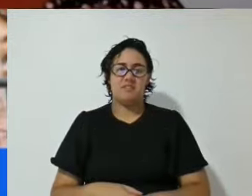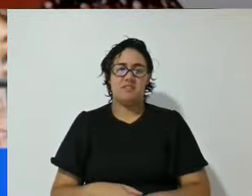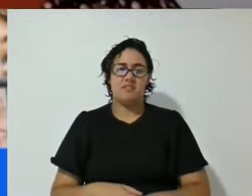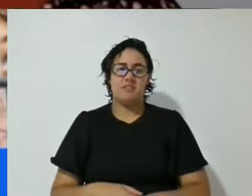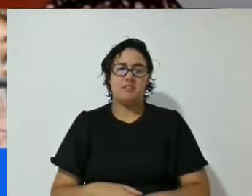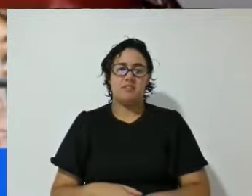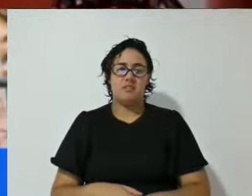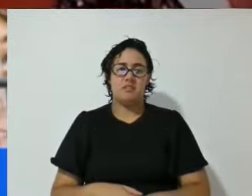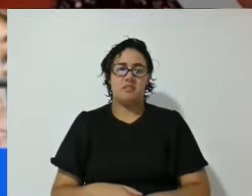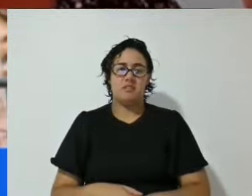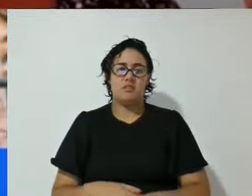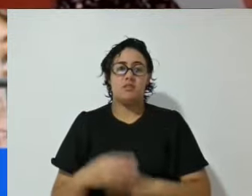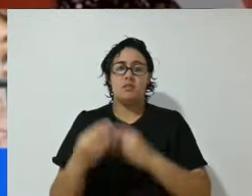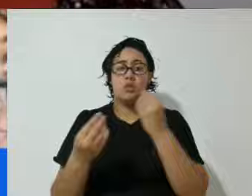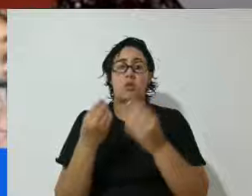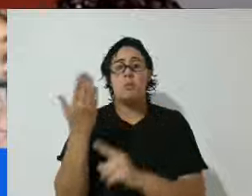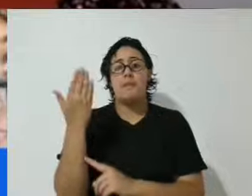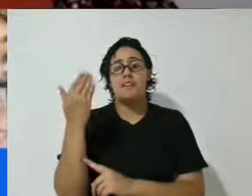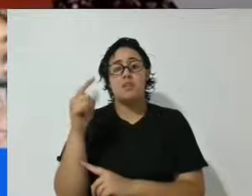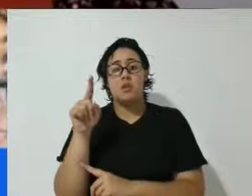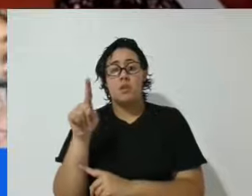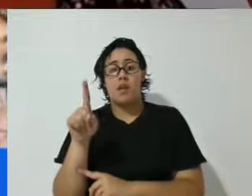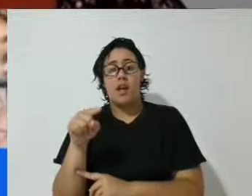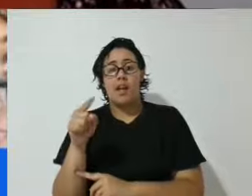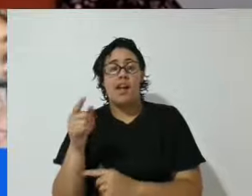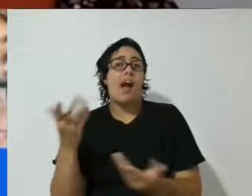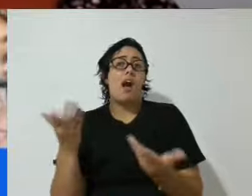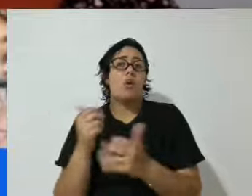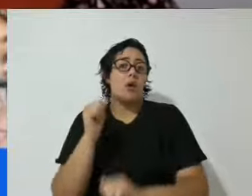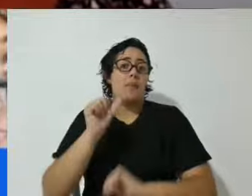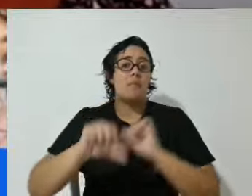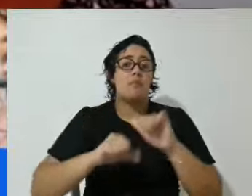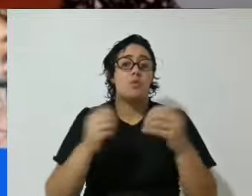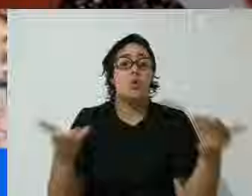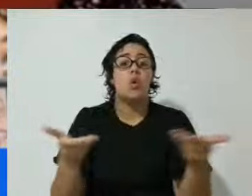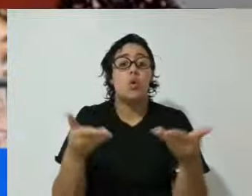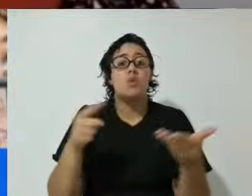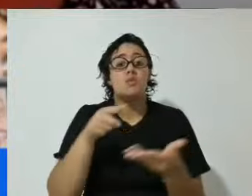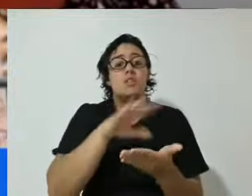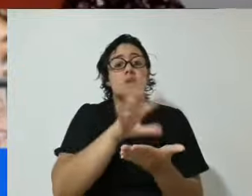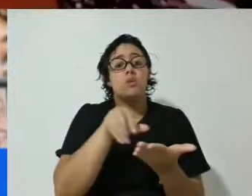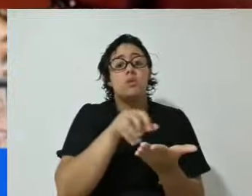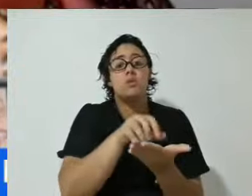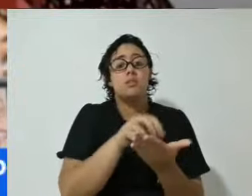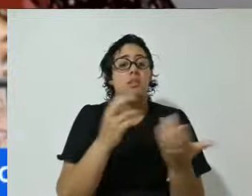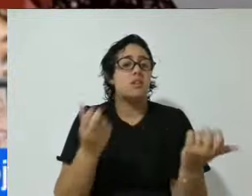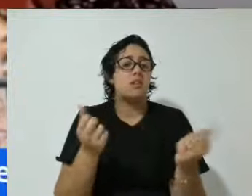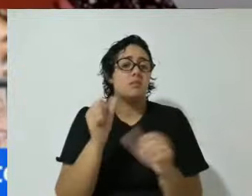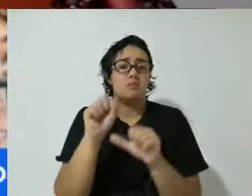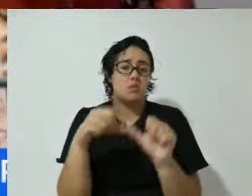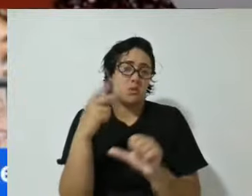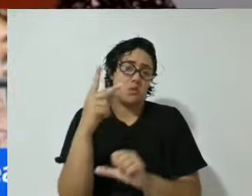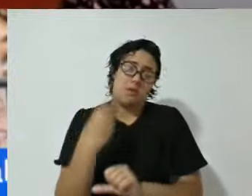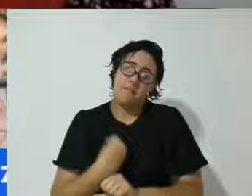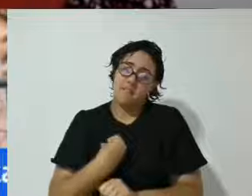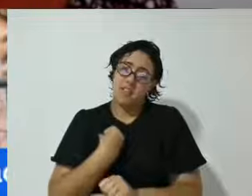que era lá quando você assumiu, agora eu sou concursada e tarará, tarará, a Marcela, que era mais jovem também, não